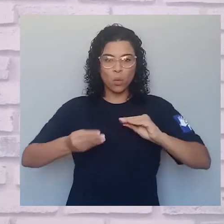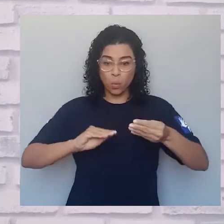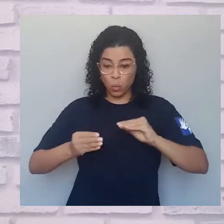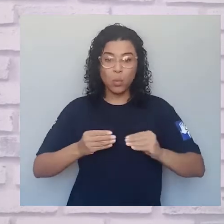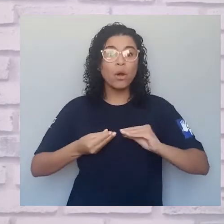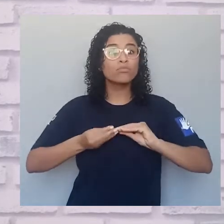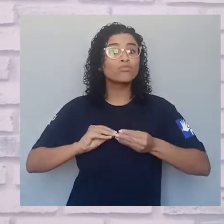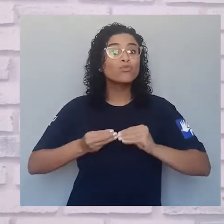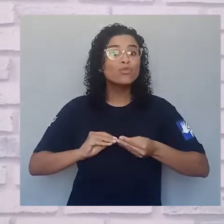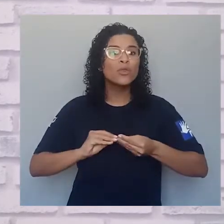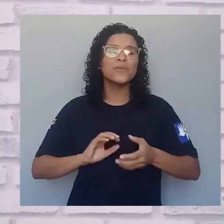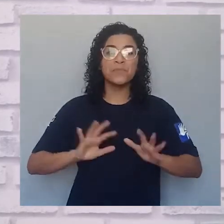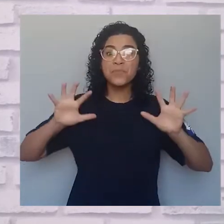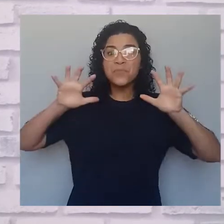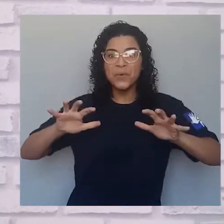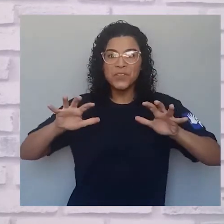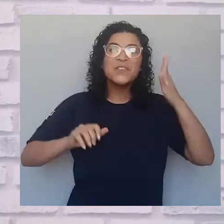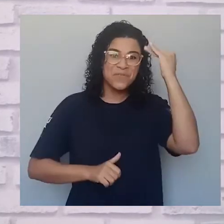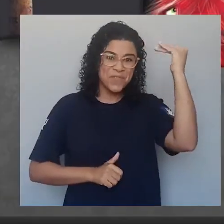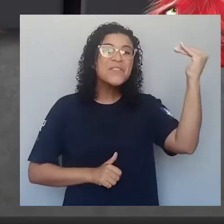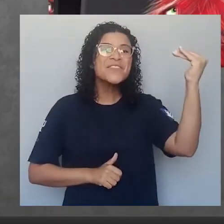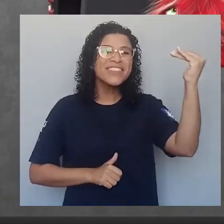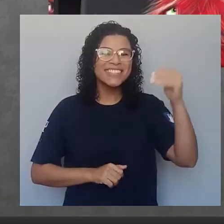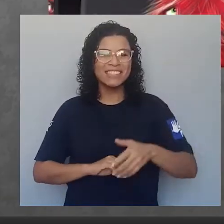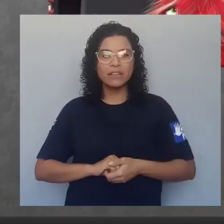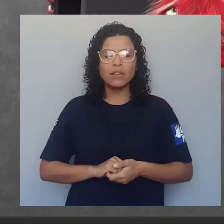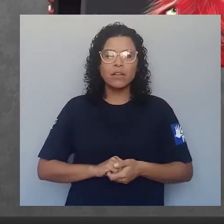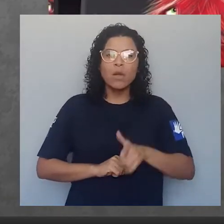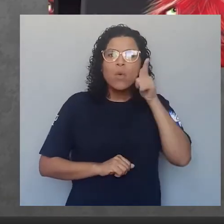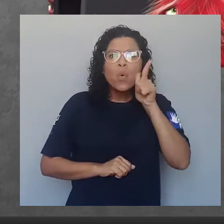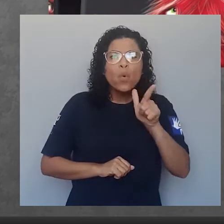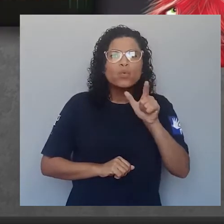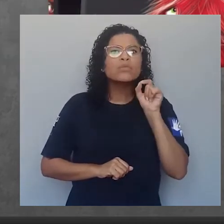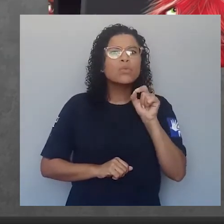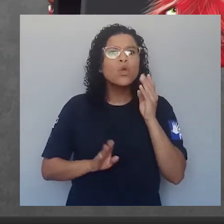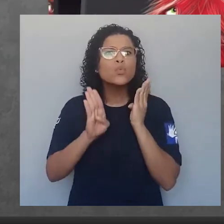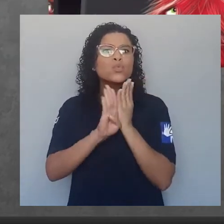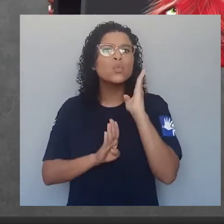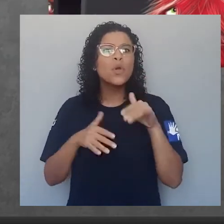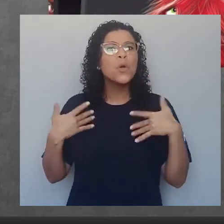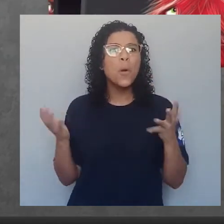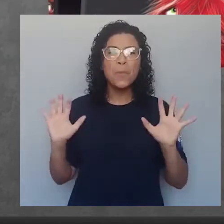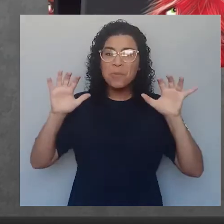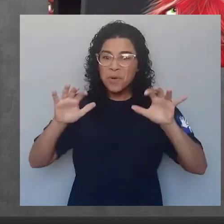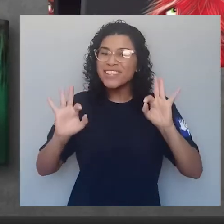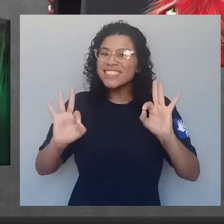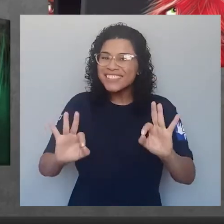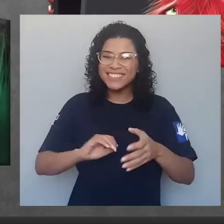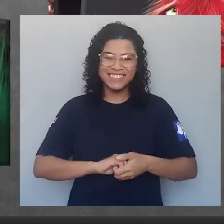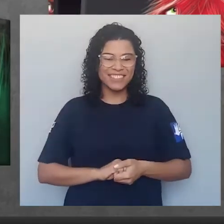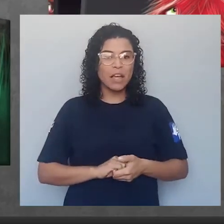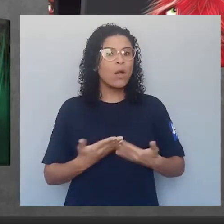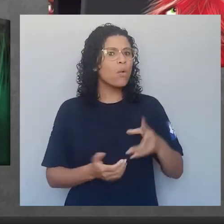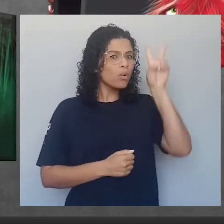com um monstrinho que fez o maior sucesso. Será que vocês conseguem descobrir qual monstrinho é esse?